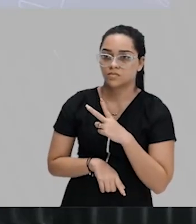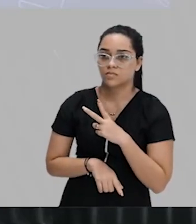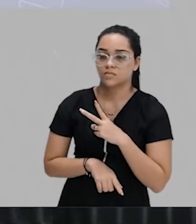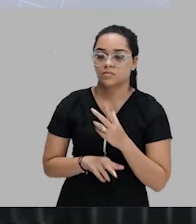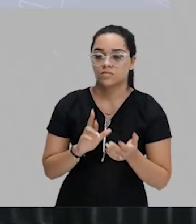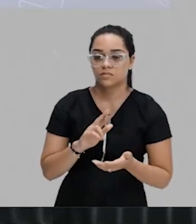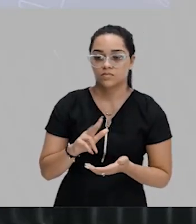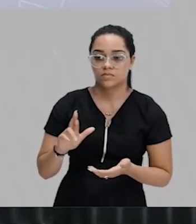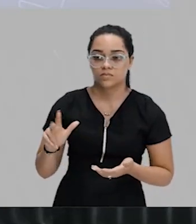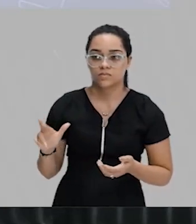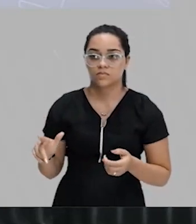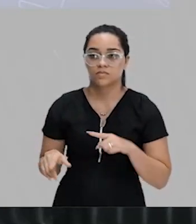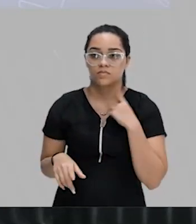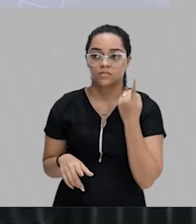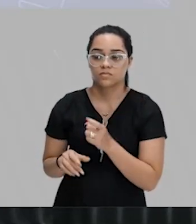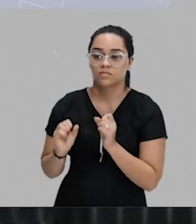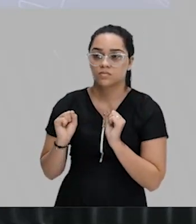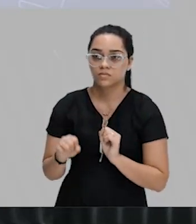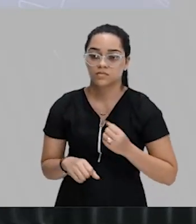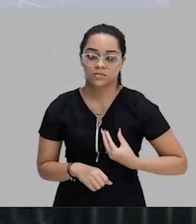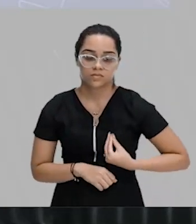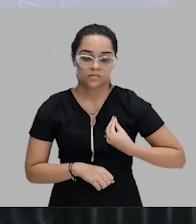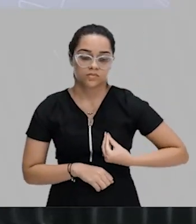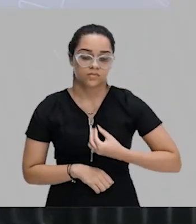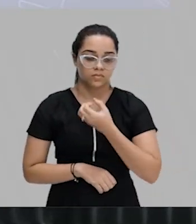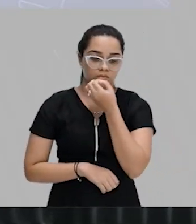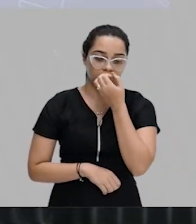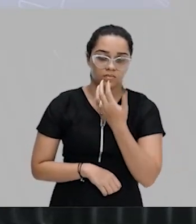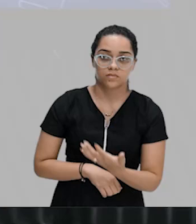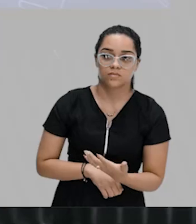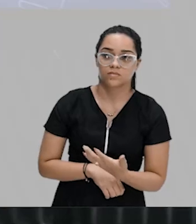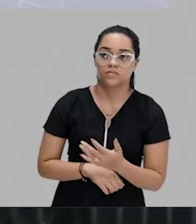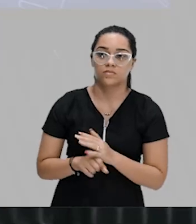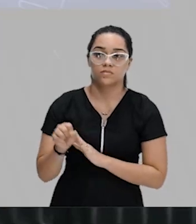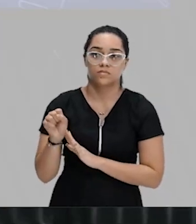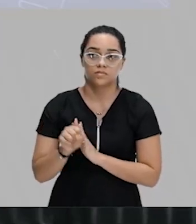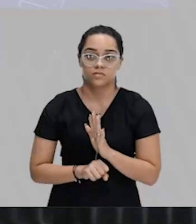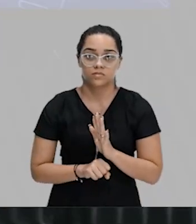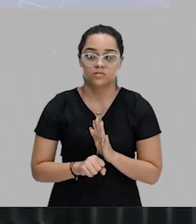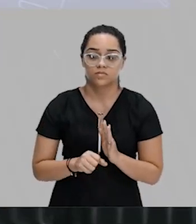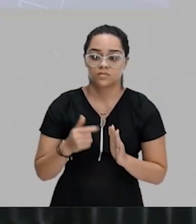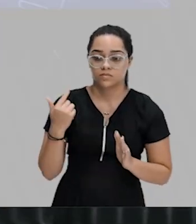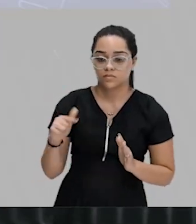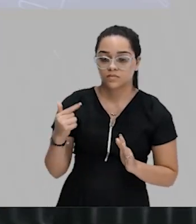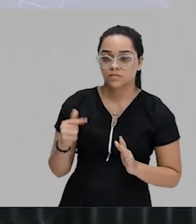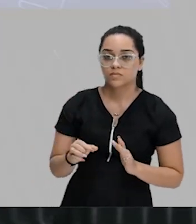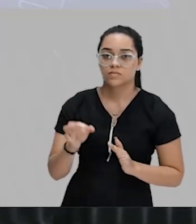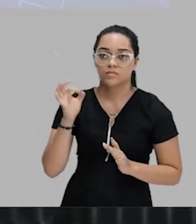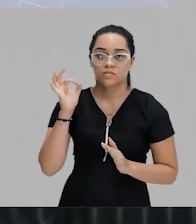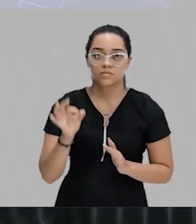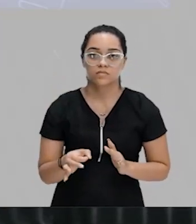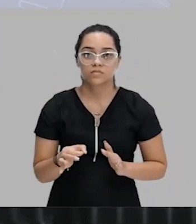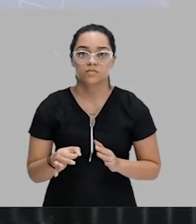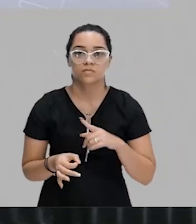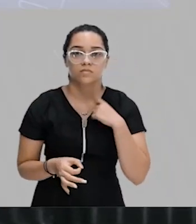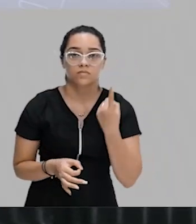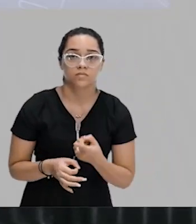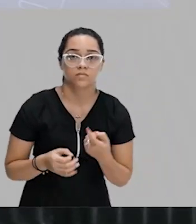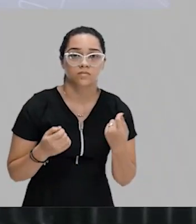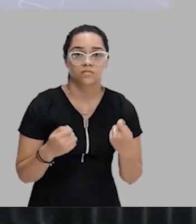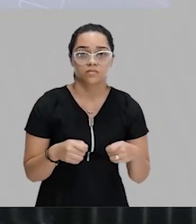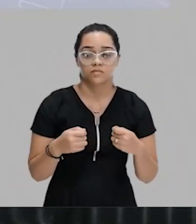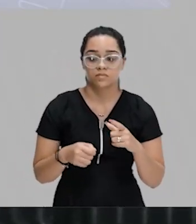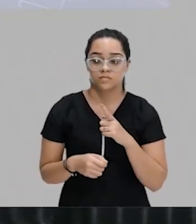diversidade, para que nós possamos viver bem nesse século de incertezas. Nós precisamos